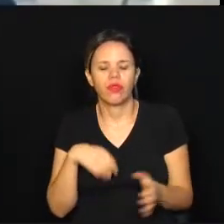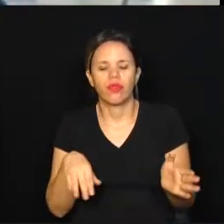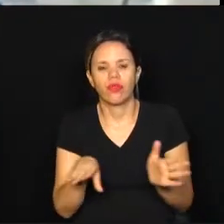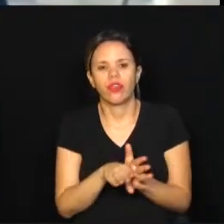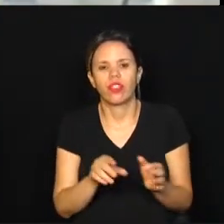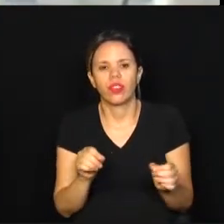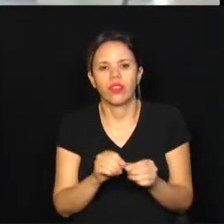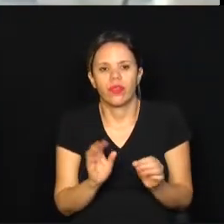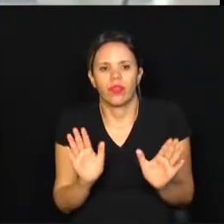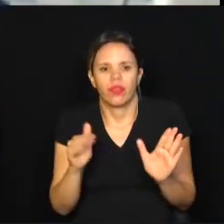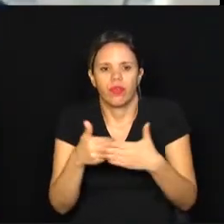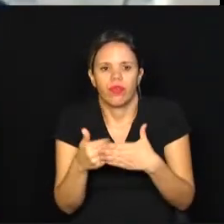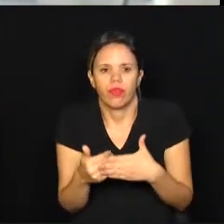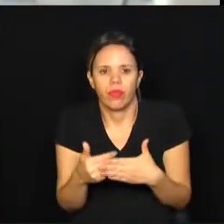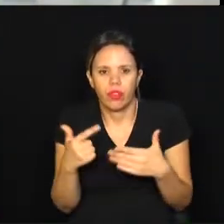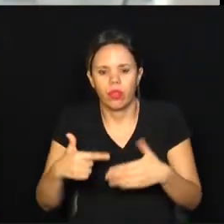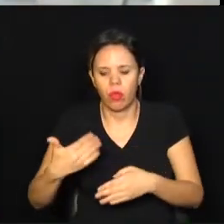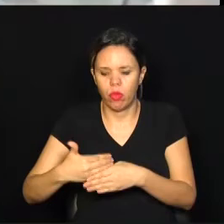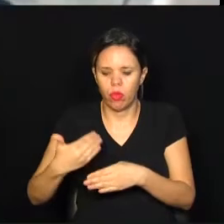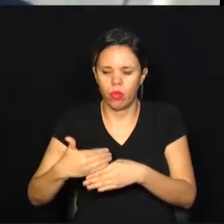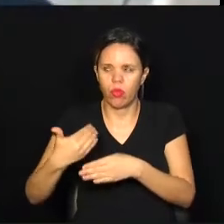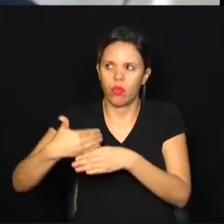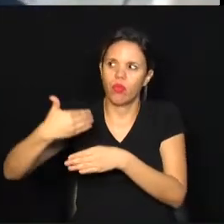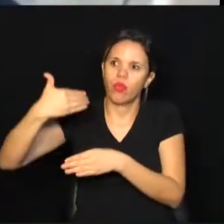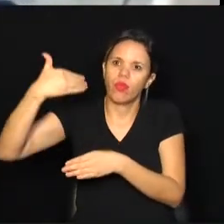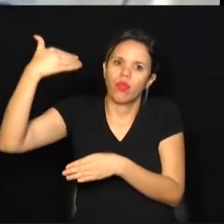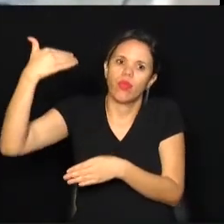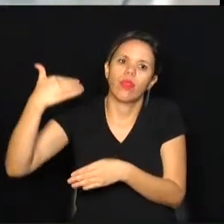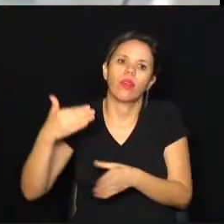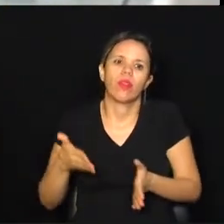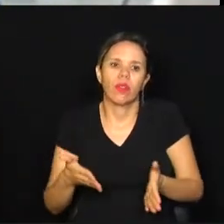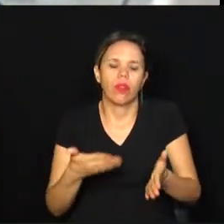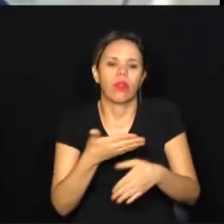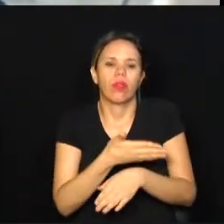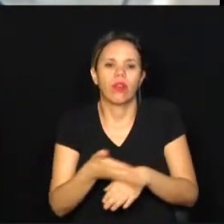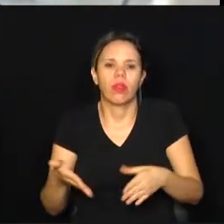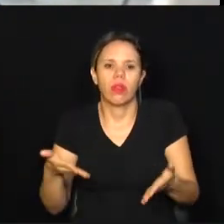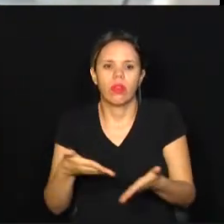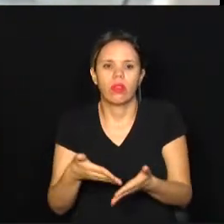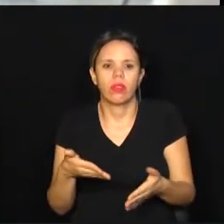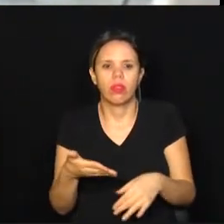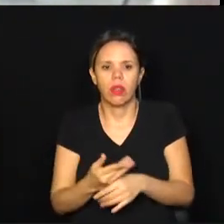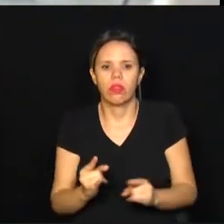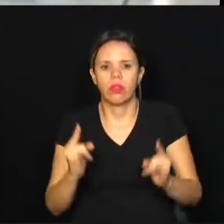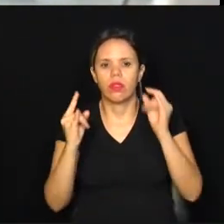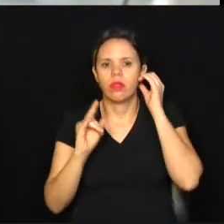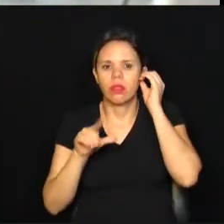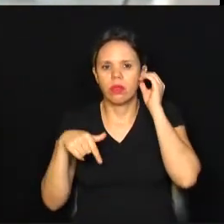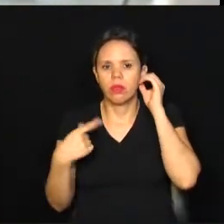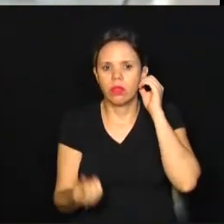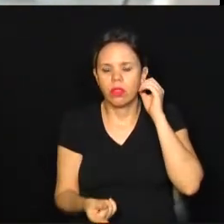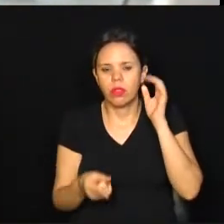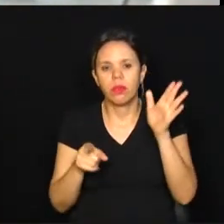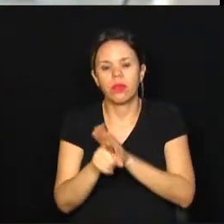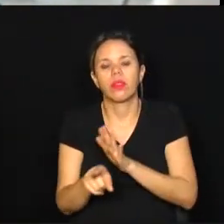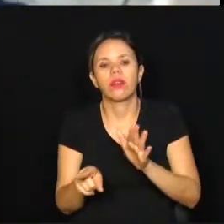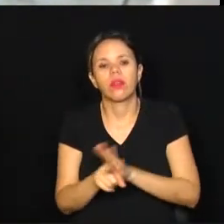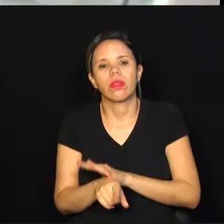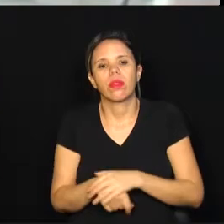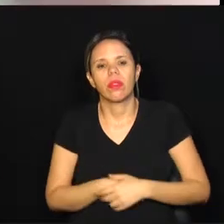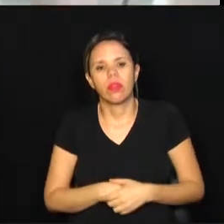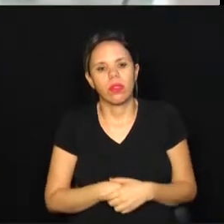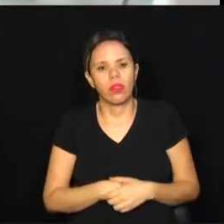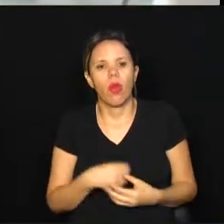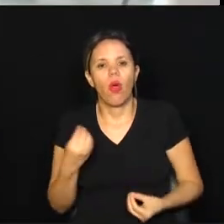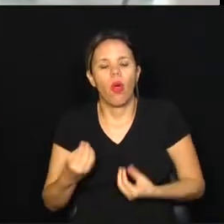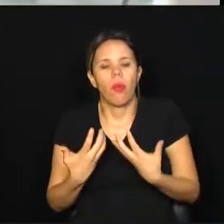a fechar com uma mureta o hall de entrada de um dos prédios e quando perguntados como